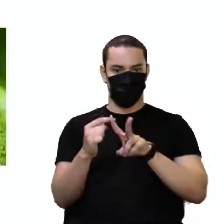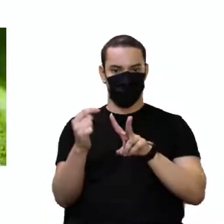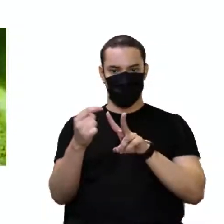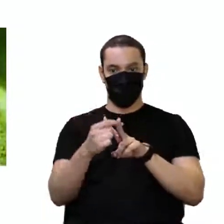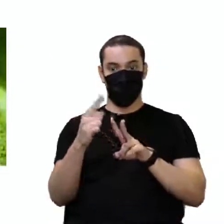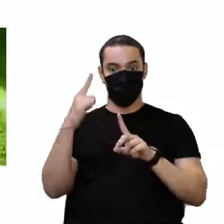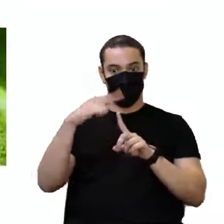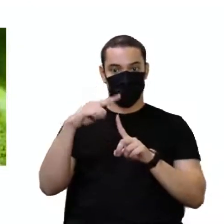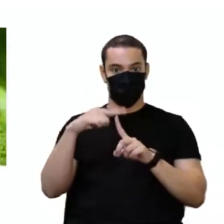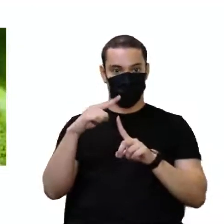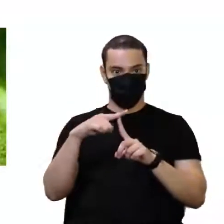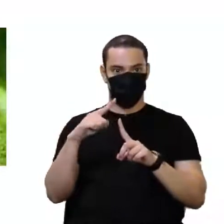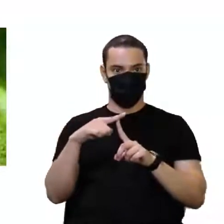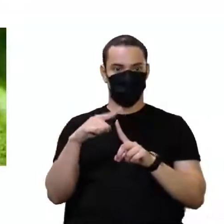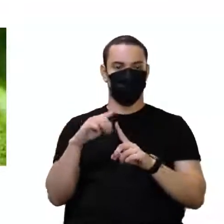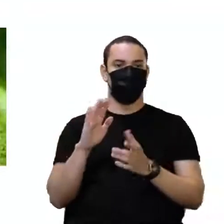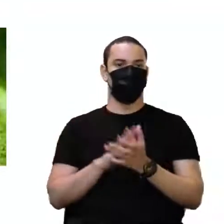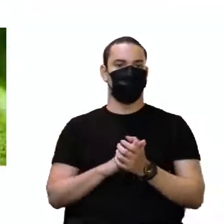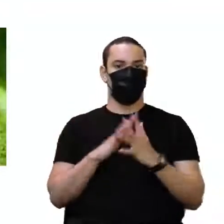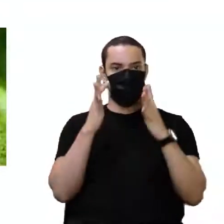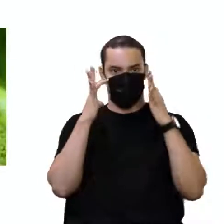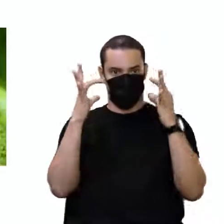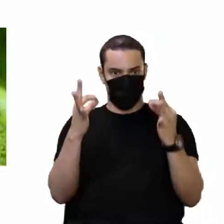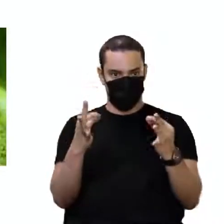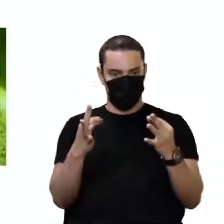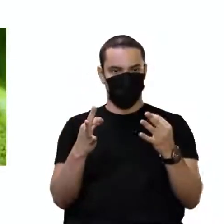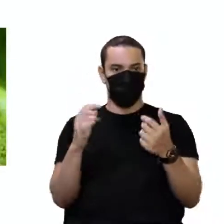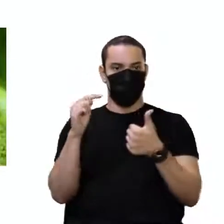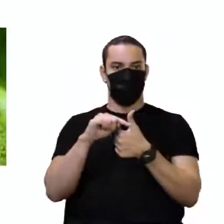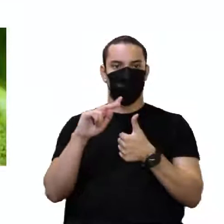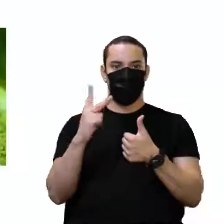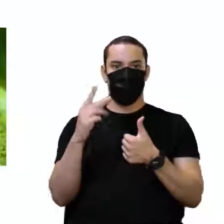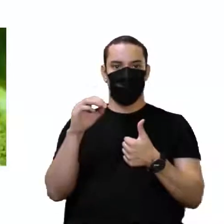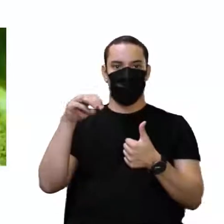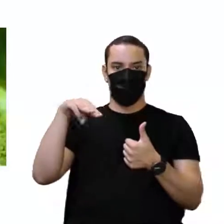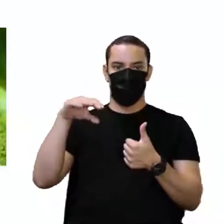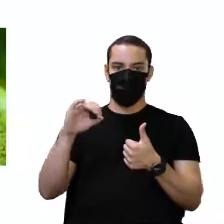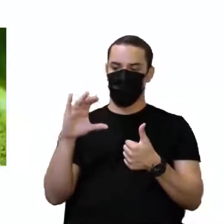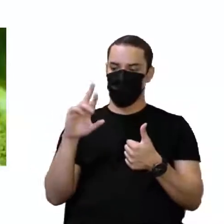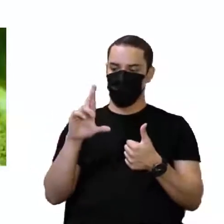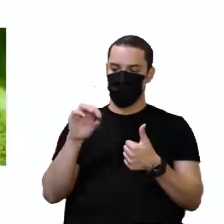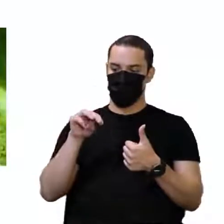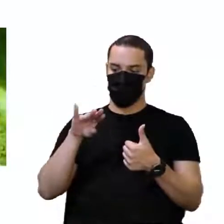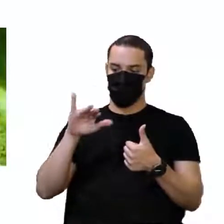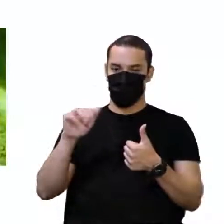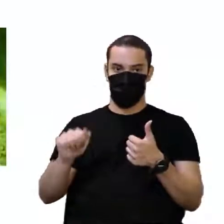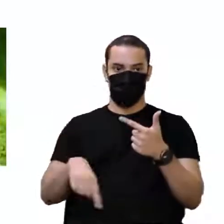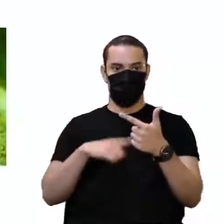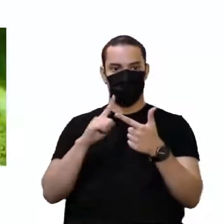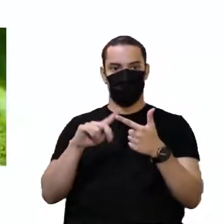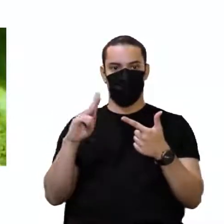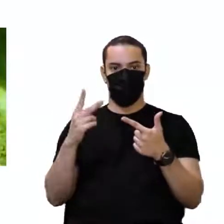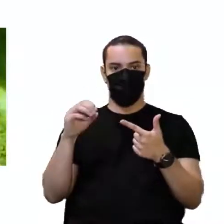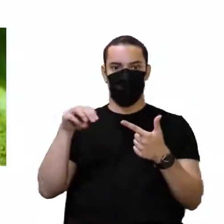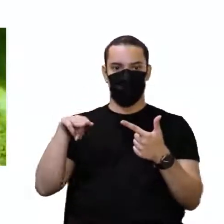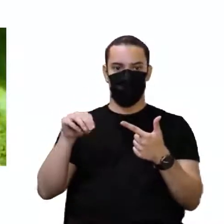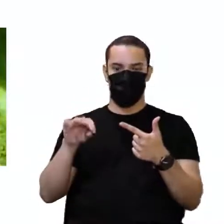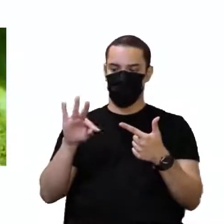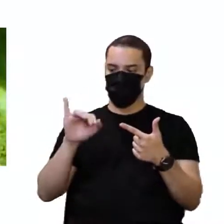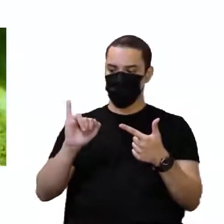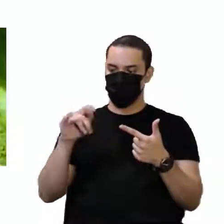de camuflagem, tá? Presta atenção. A homocromia e a